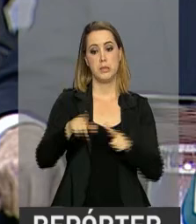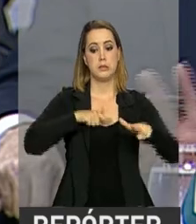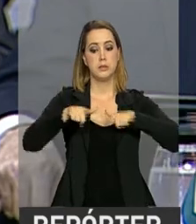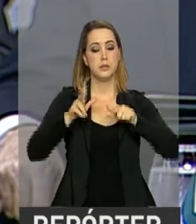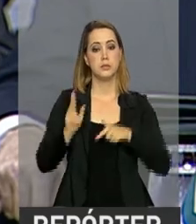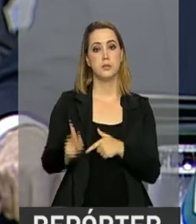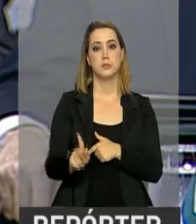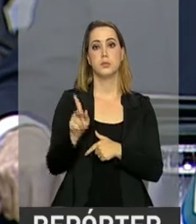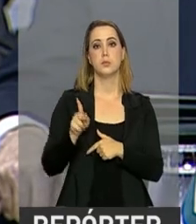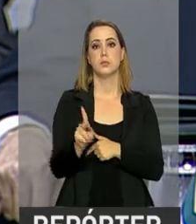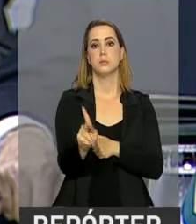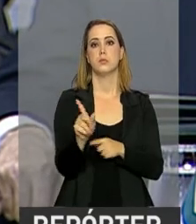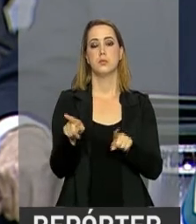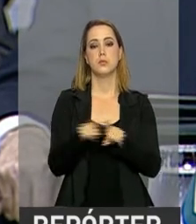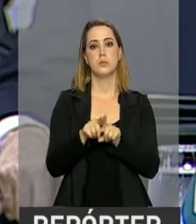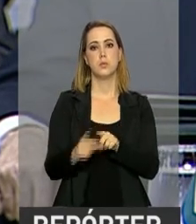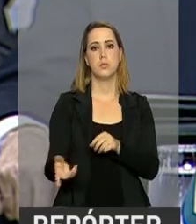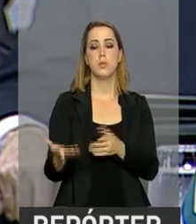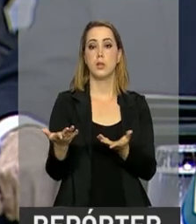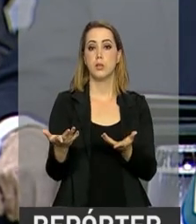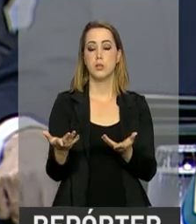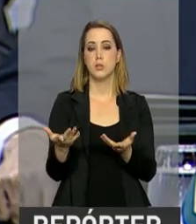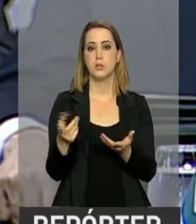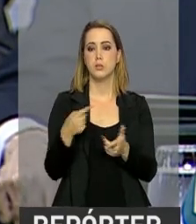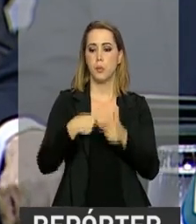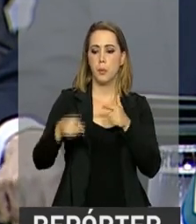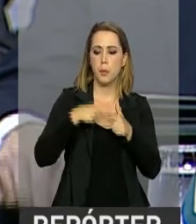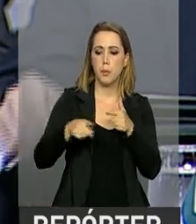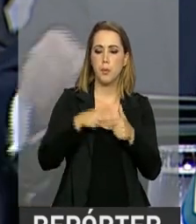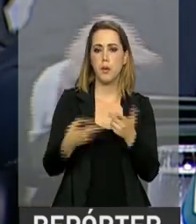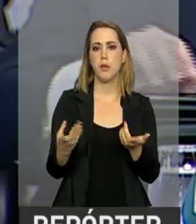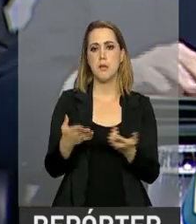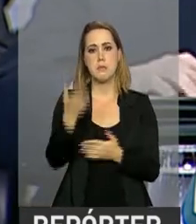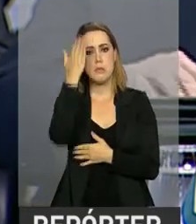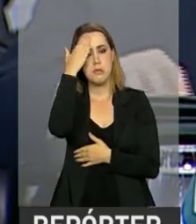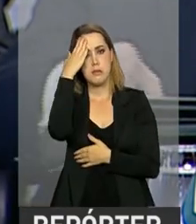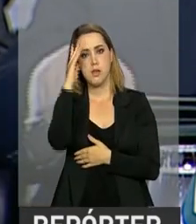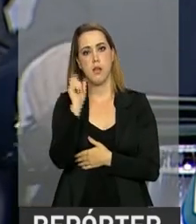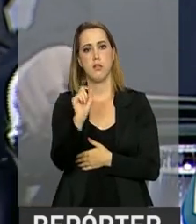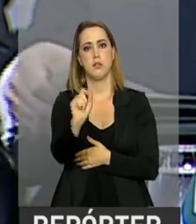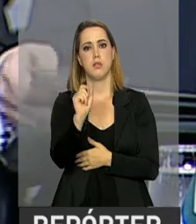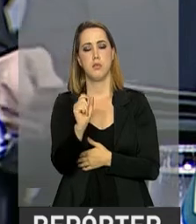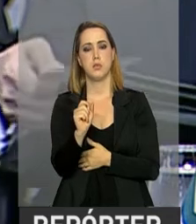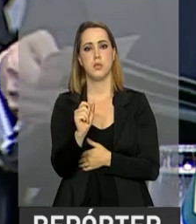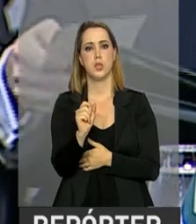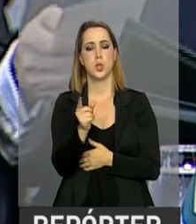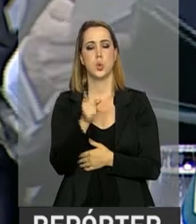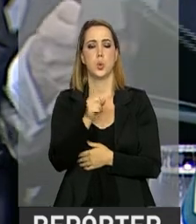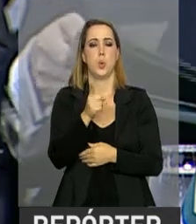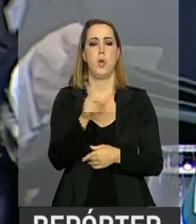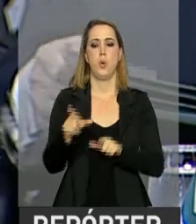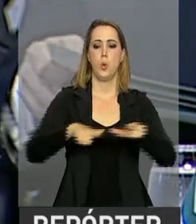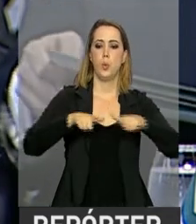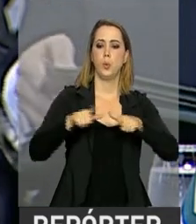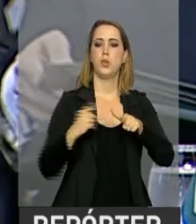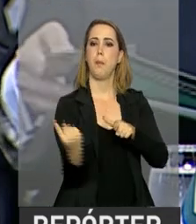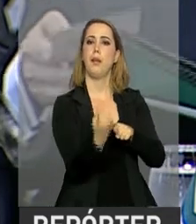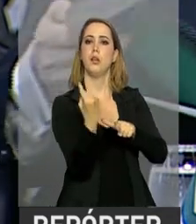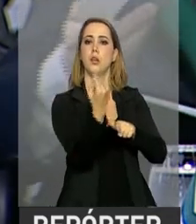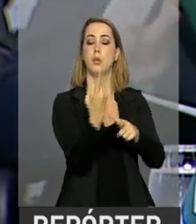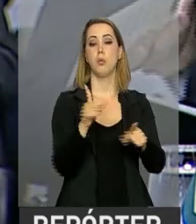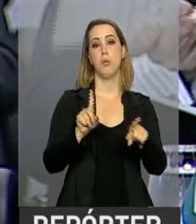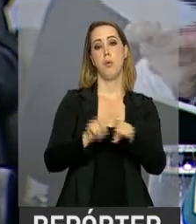para que se recolha a criminalidade na medida em que saibam que esta não é uma atuação